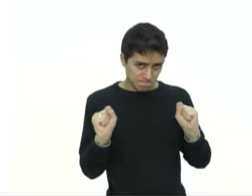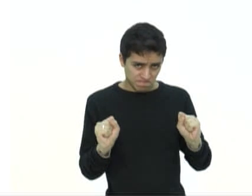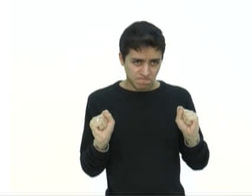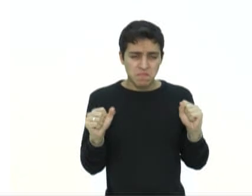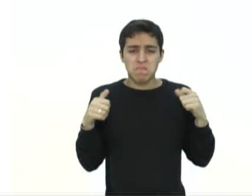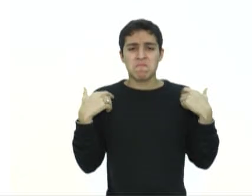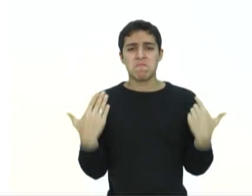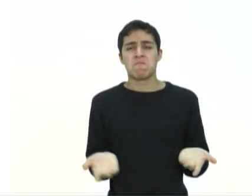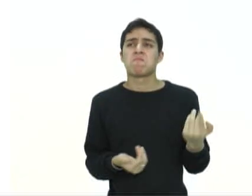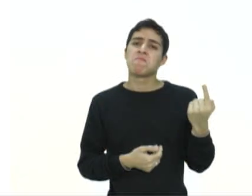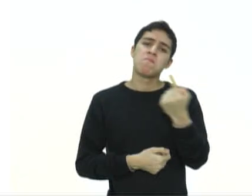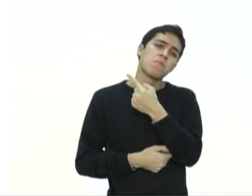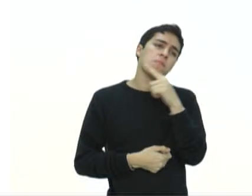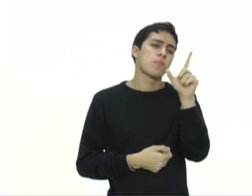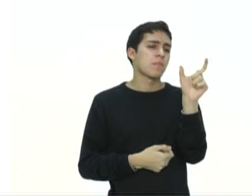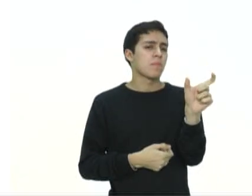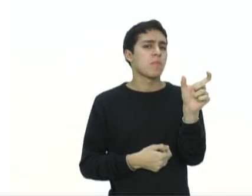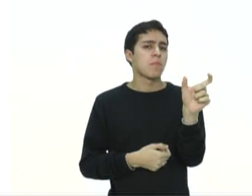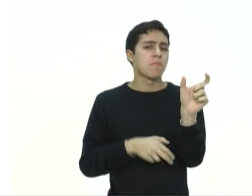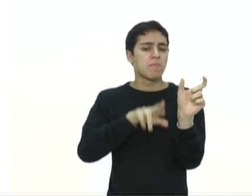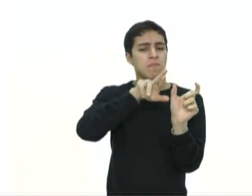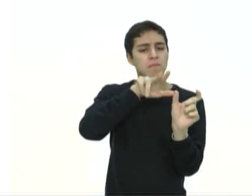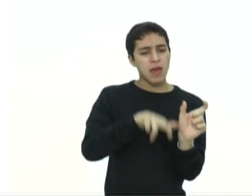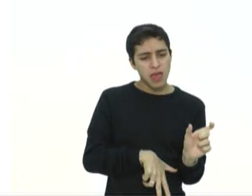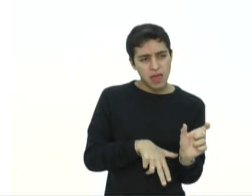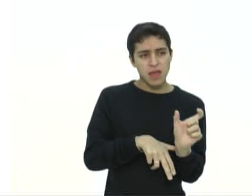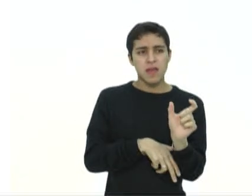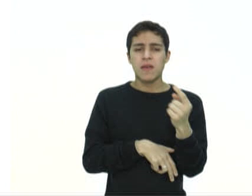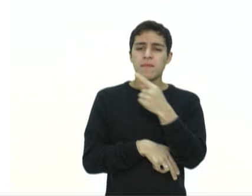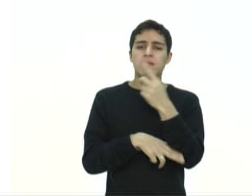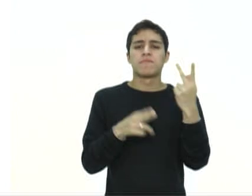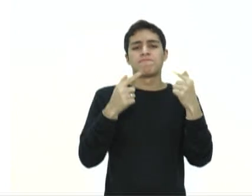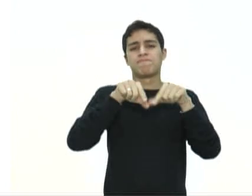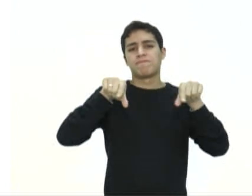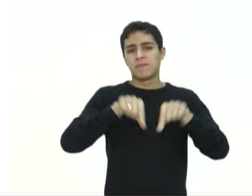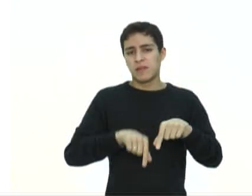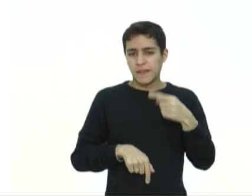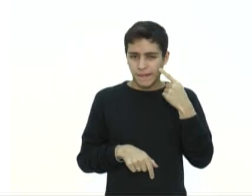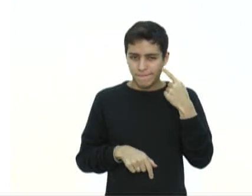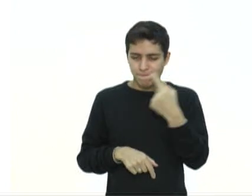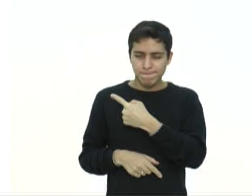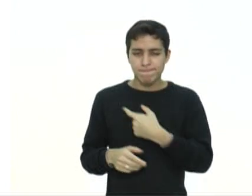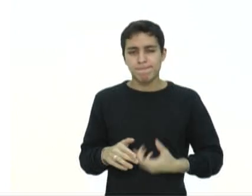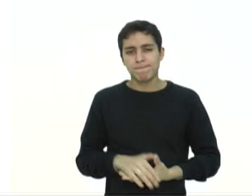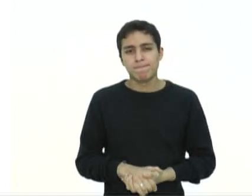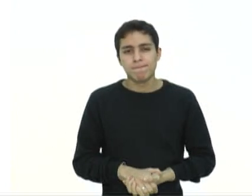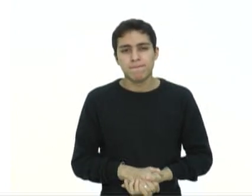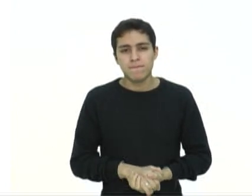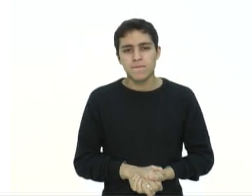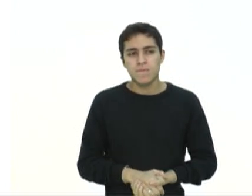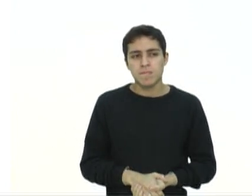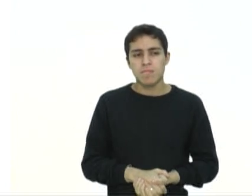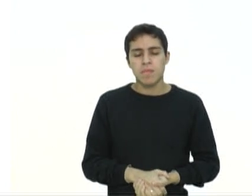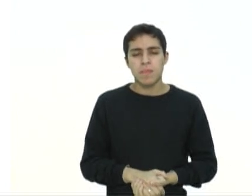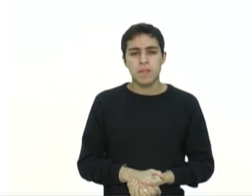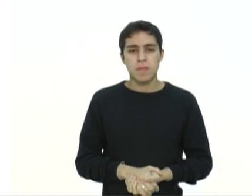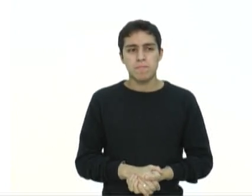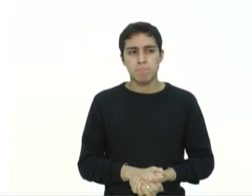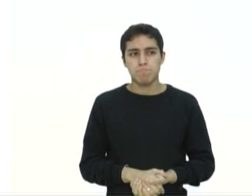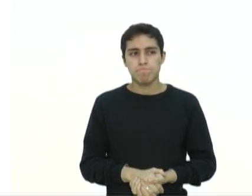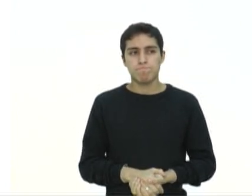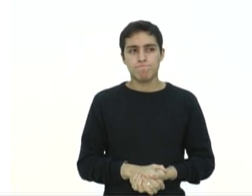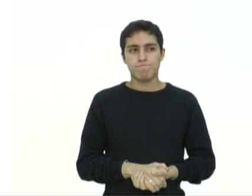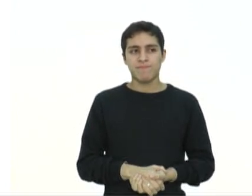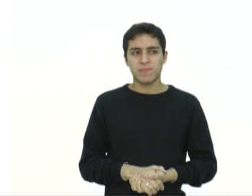palavra polissêmica utilizarias para estas 2 orações? Então, temos a primeira oração. Buenos